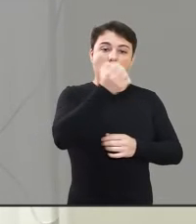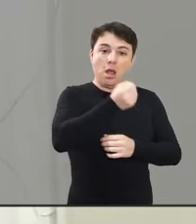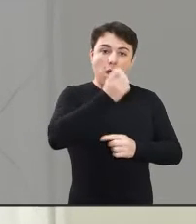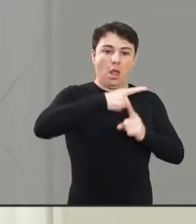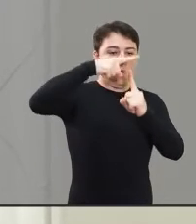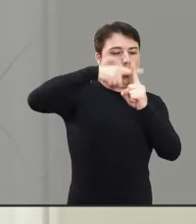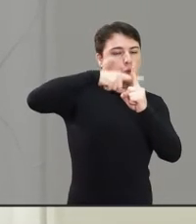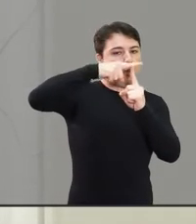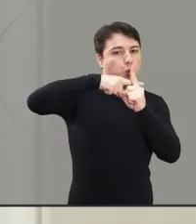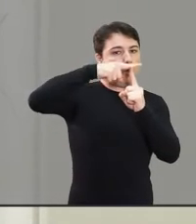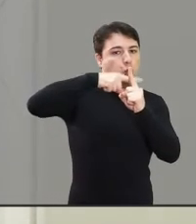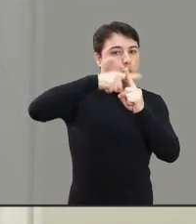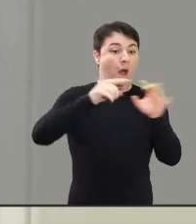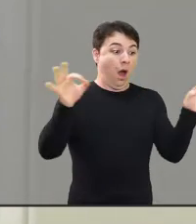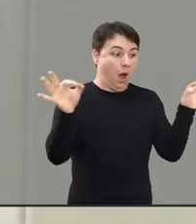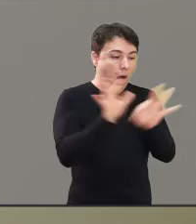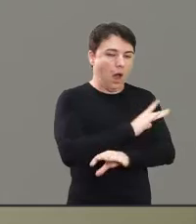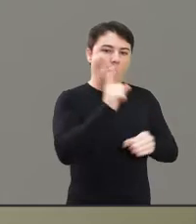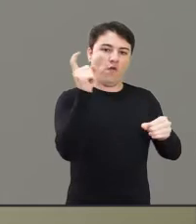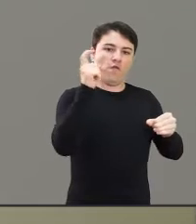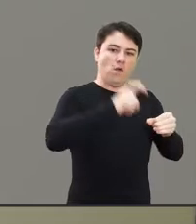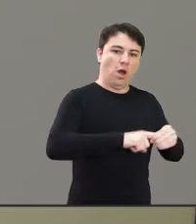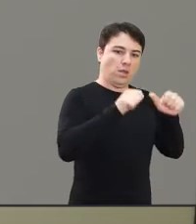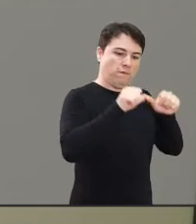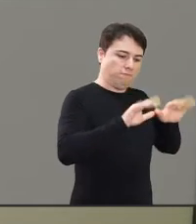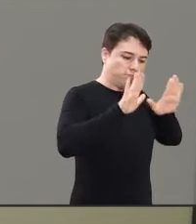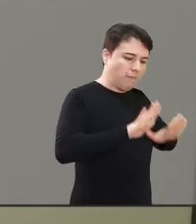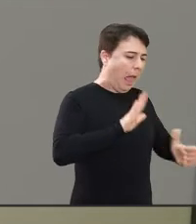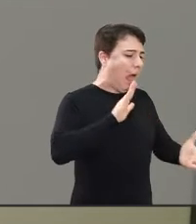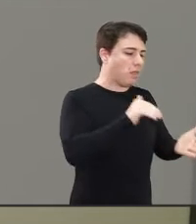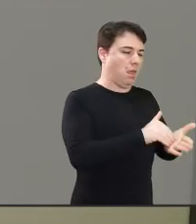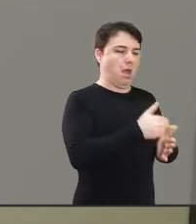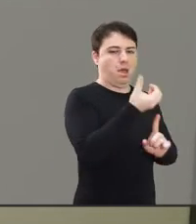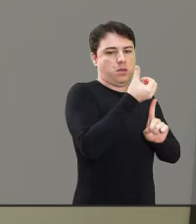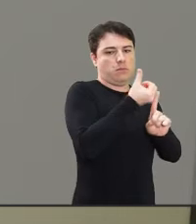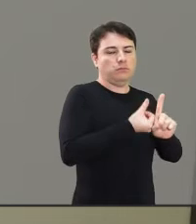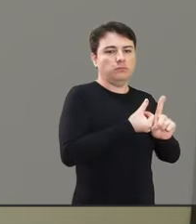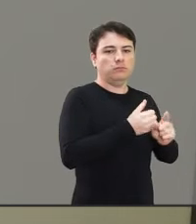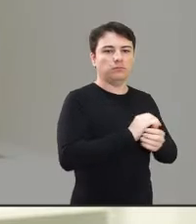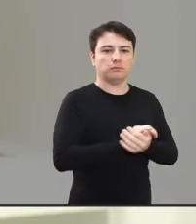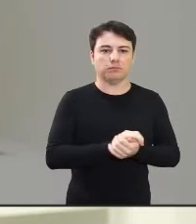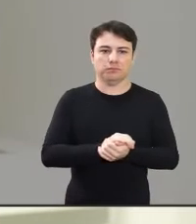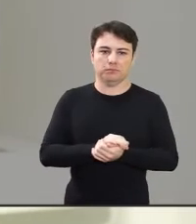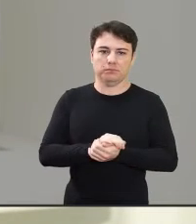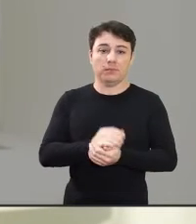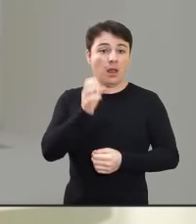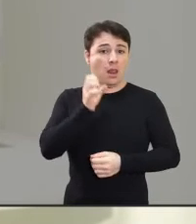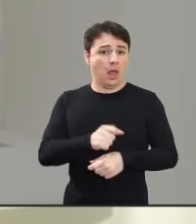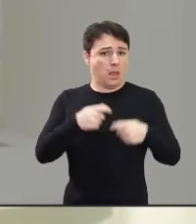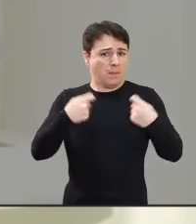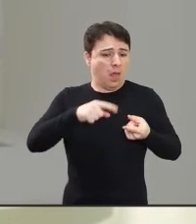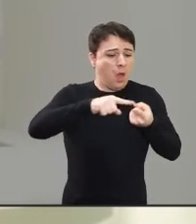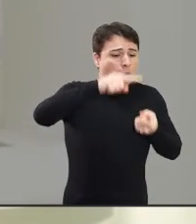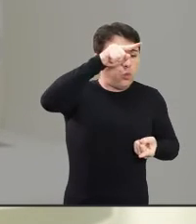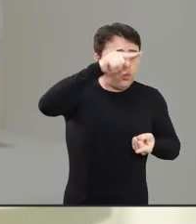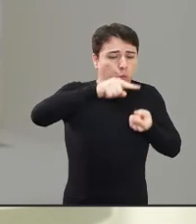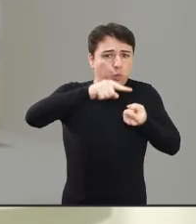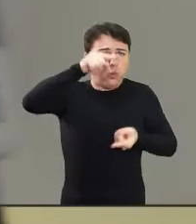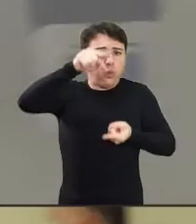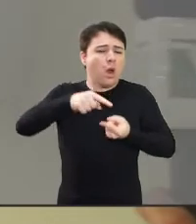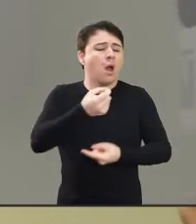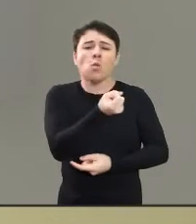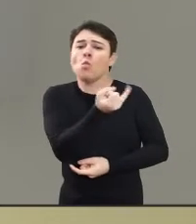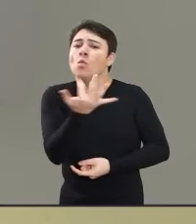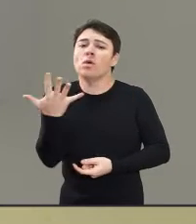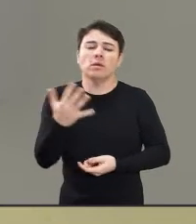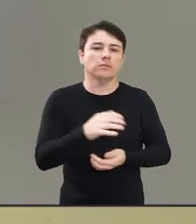gente logo envia para Ribeirão, faz a pasteurização, retorna o leite para a gente e aqui ele fica armazenado por até 6 meses.